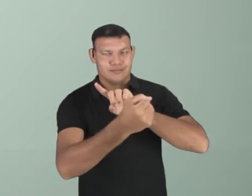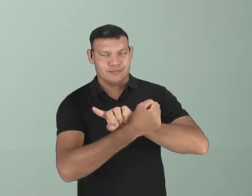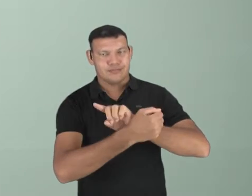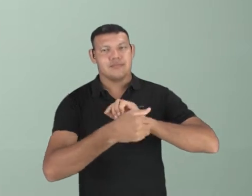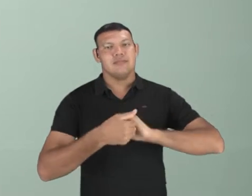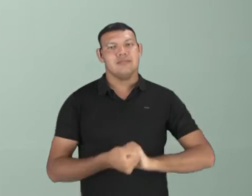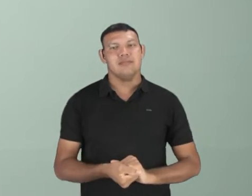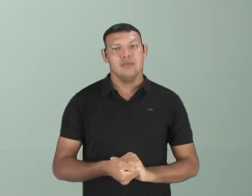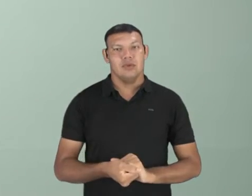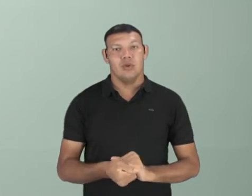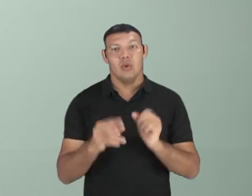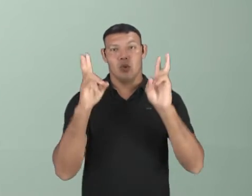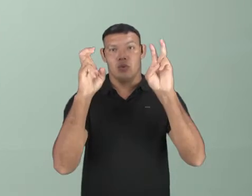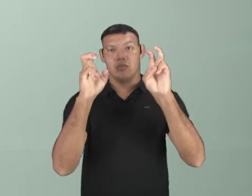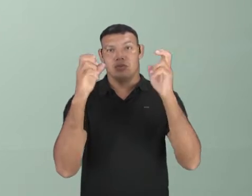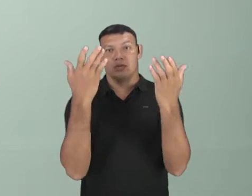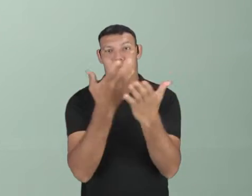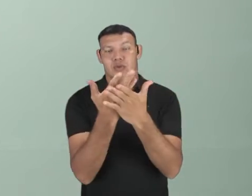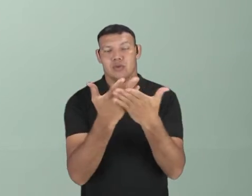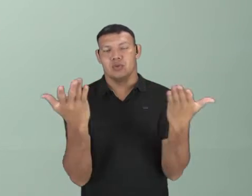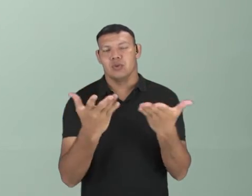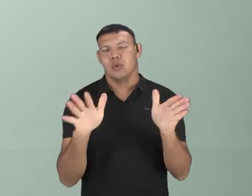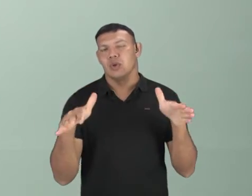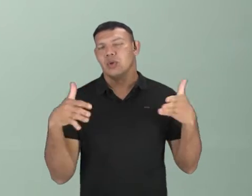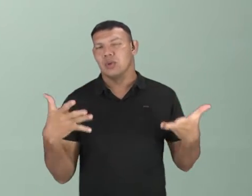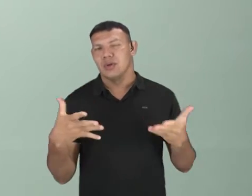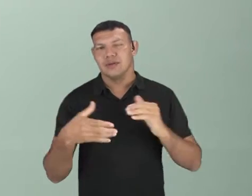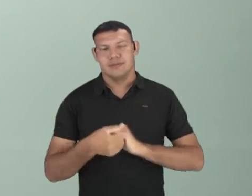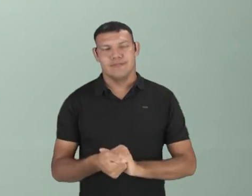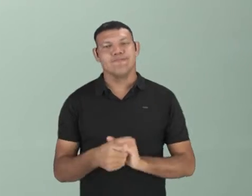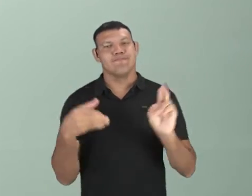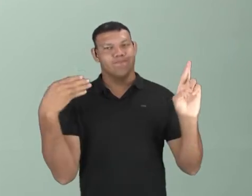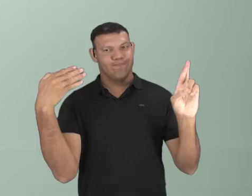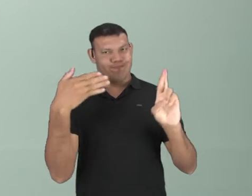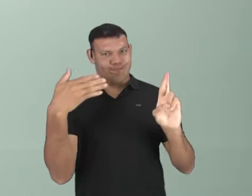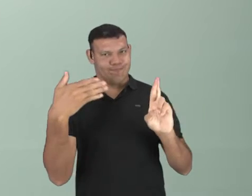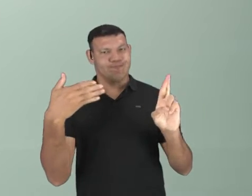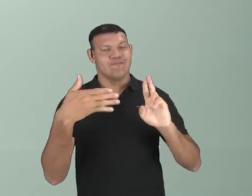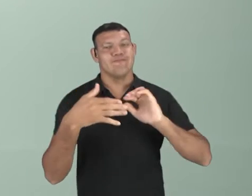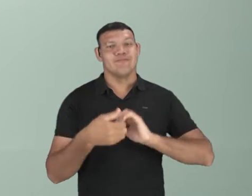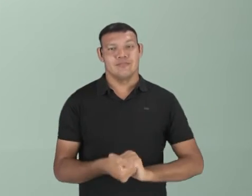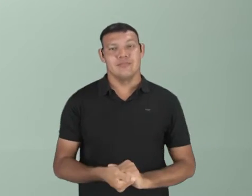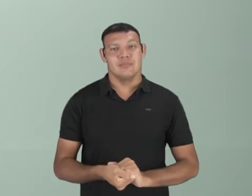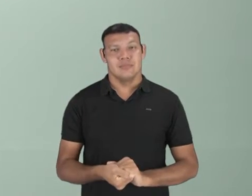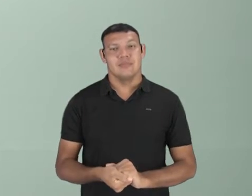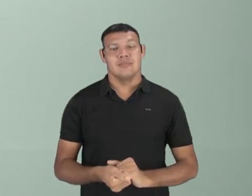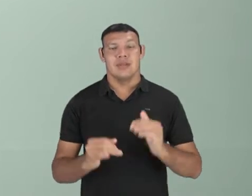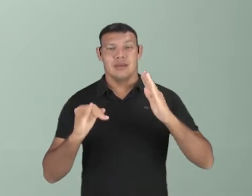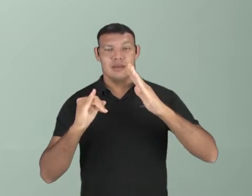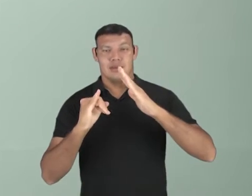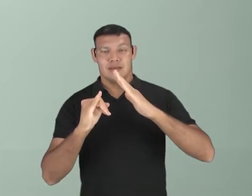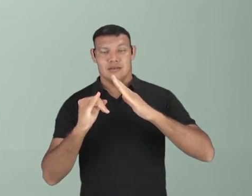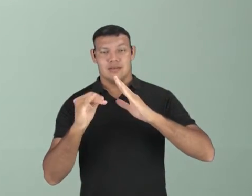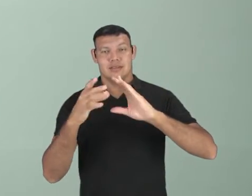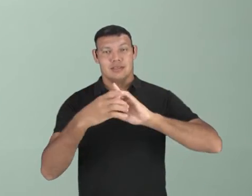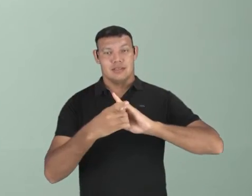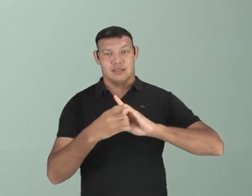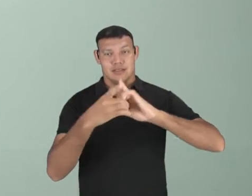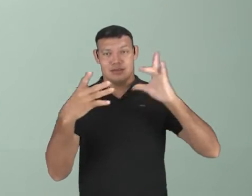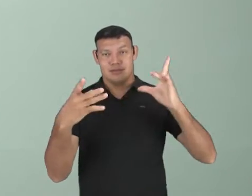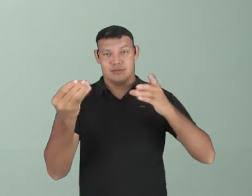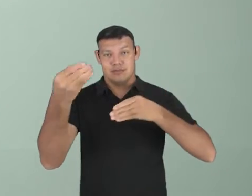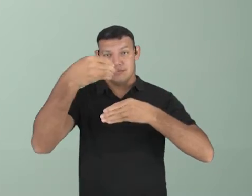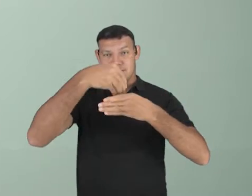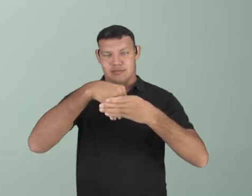tá? E o nosso assunto de hoje é referente a instituições democráticas,